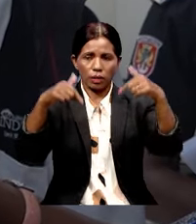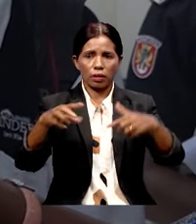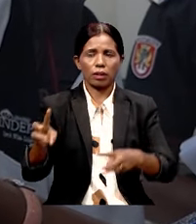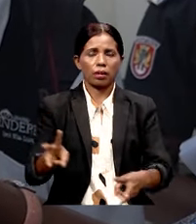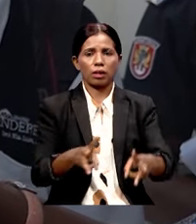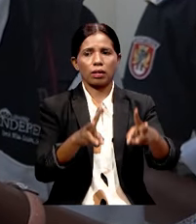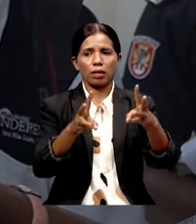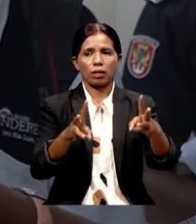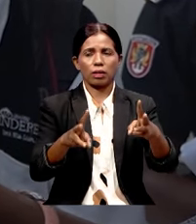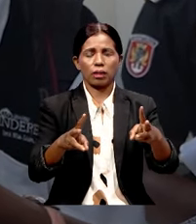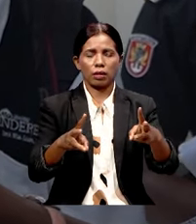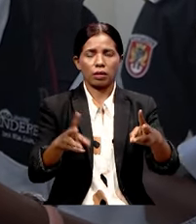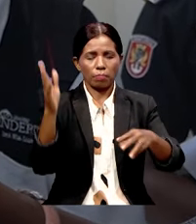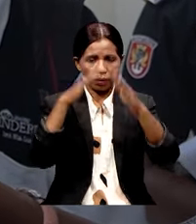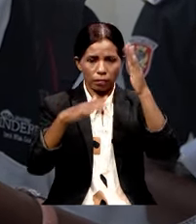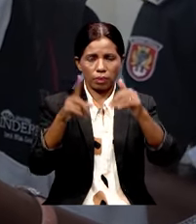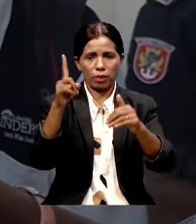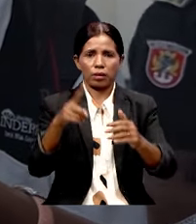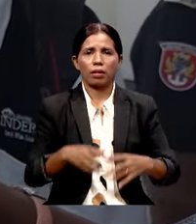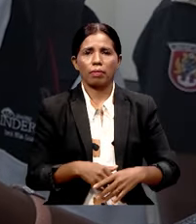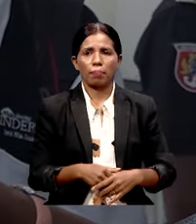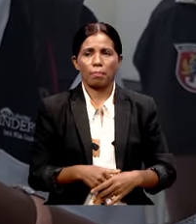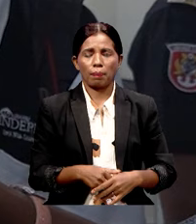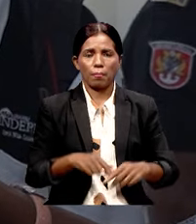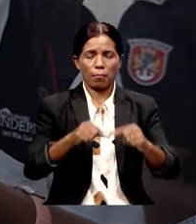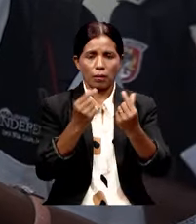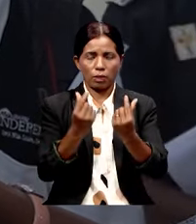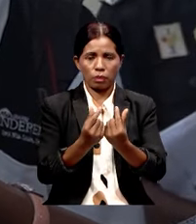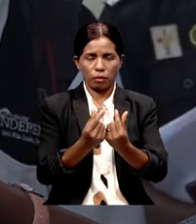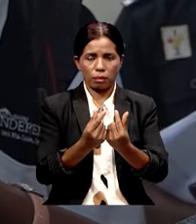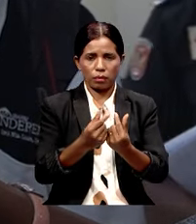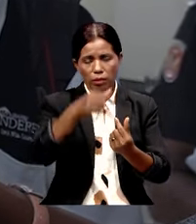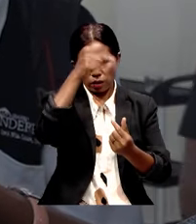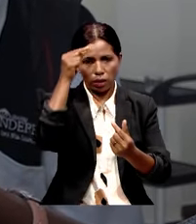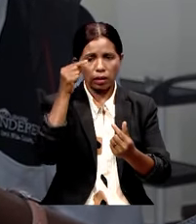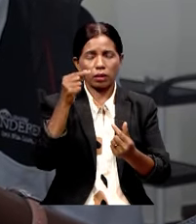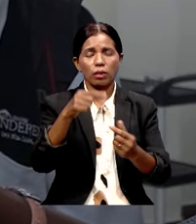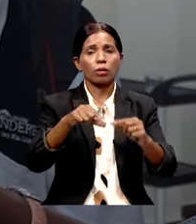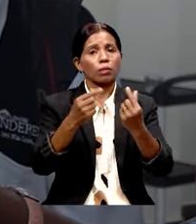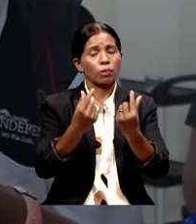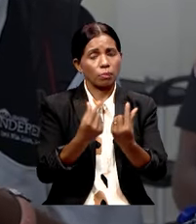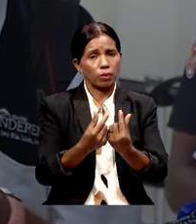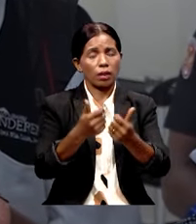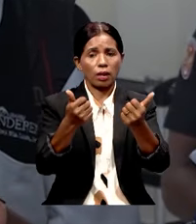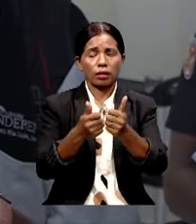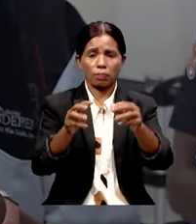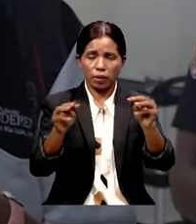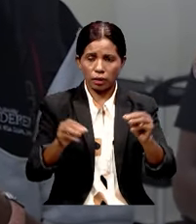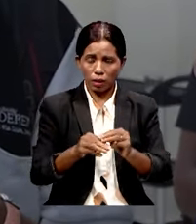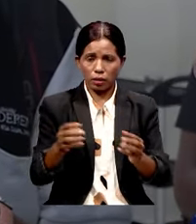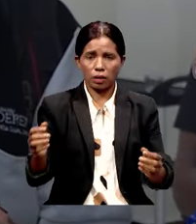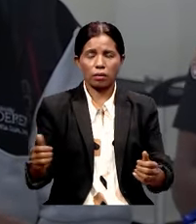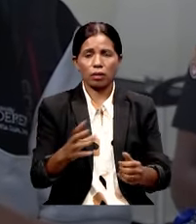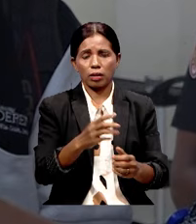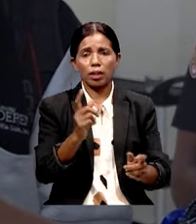ia incidente ida ia grupo rua assalta malo então minha tenta